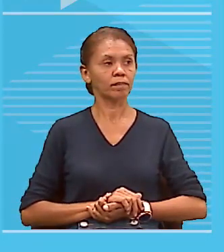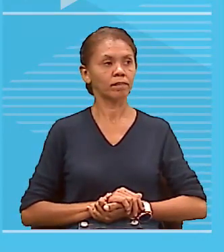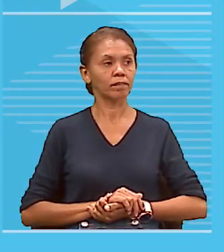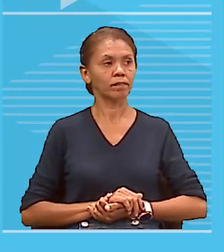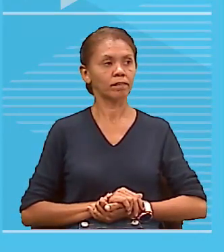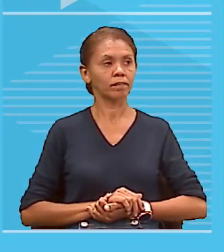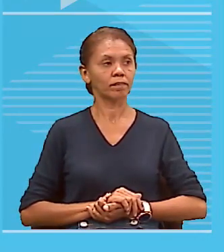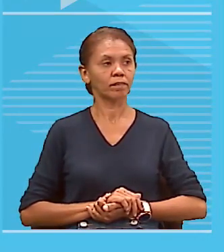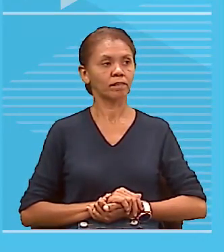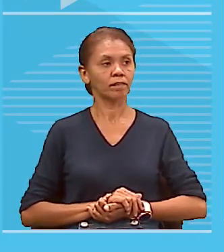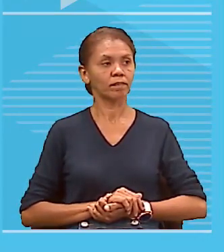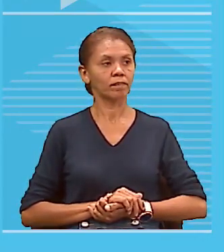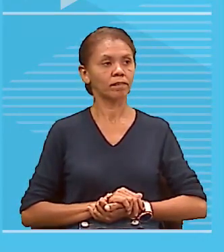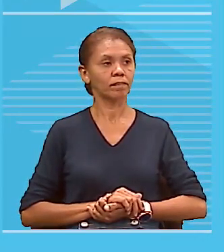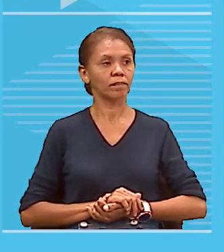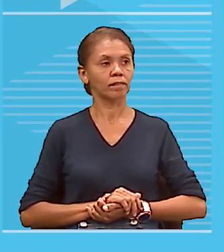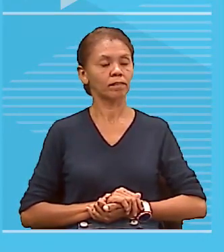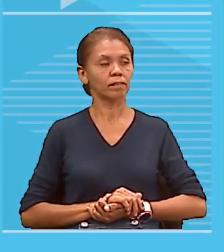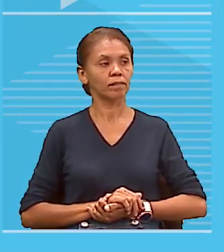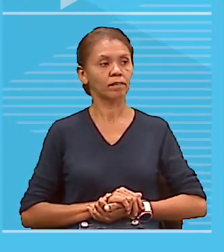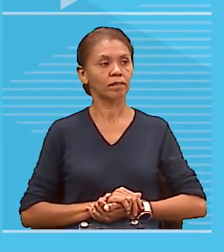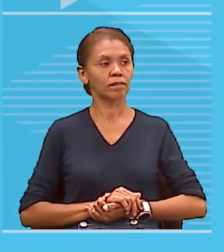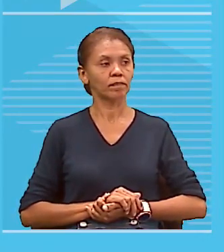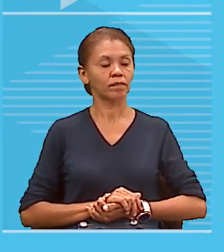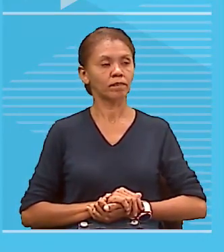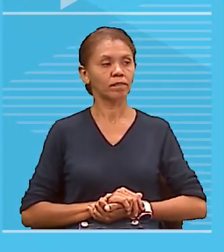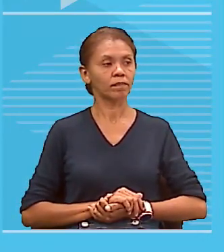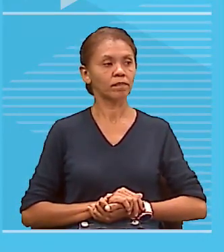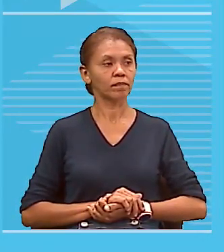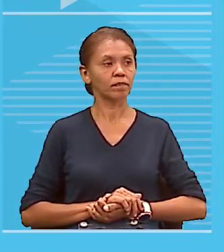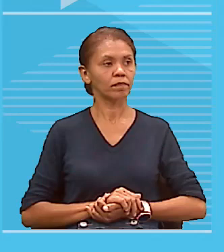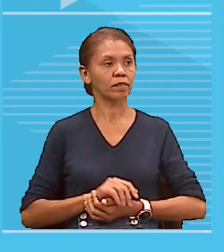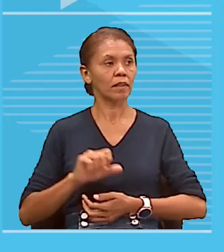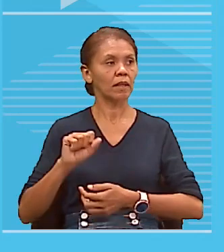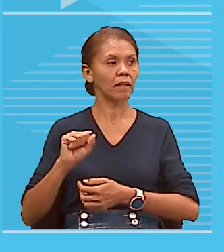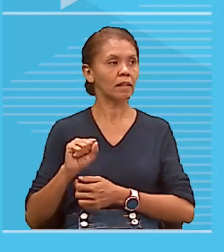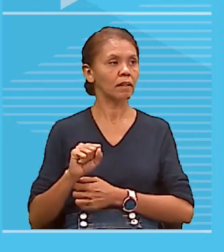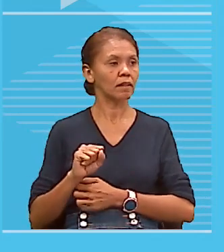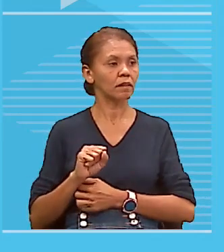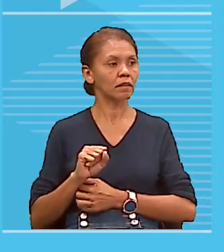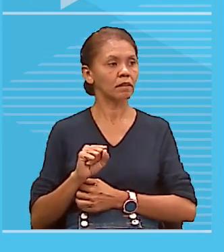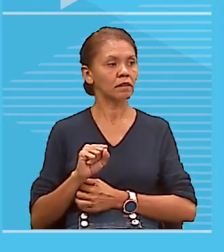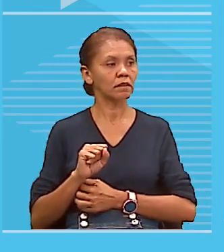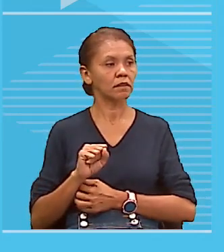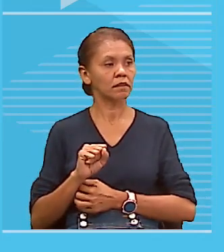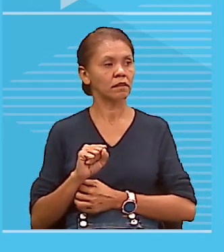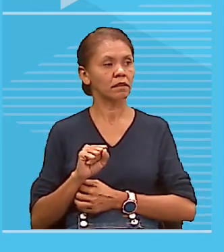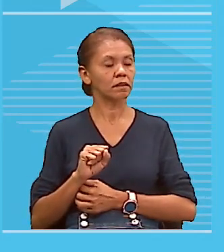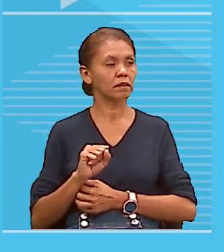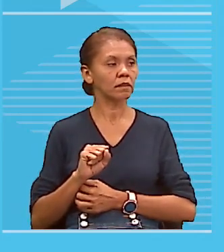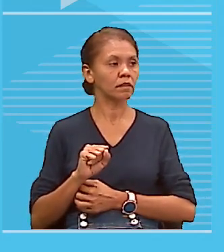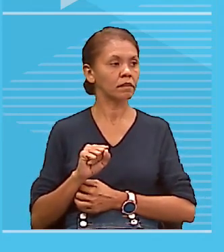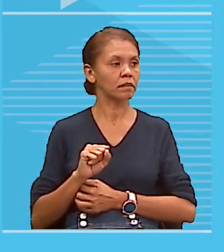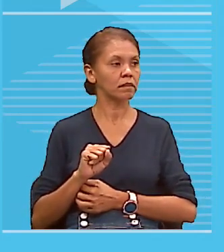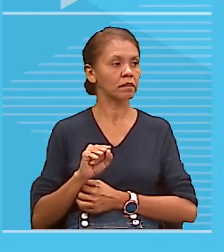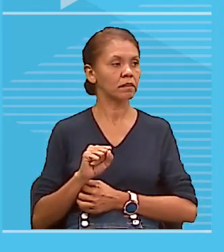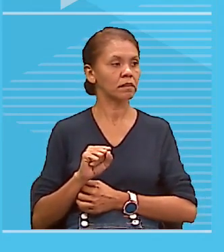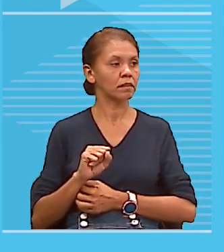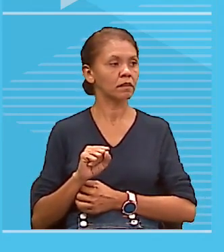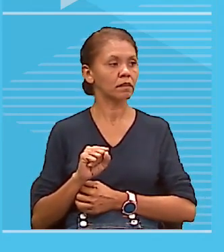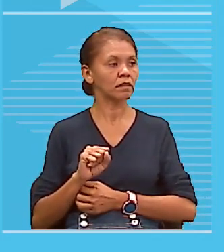a poluição. SBPT é a Sociedade Brasileira de Pneumologia e Tisiologia, tá?